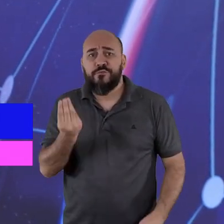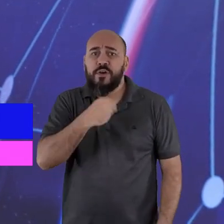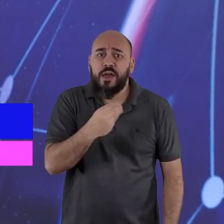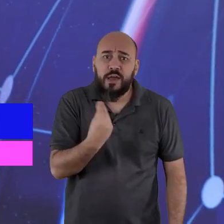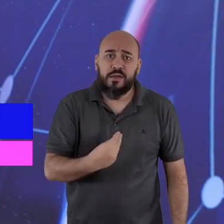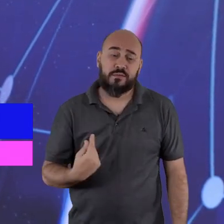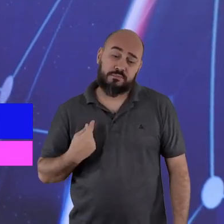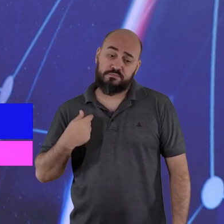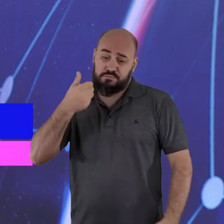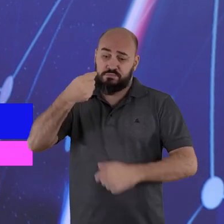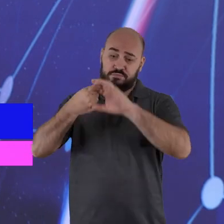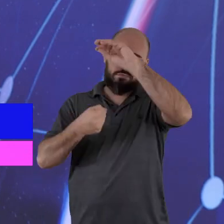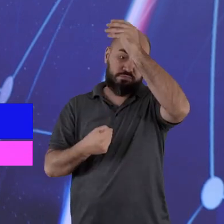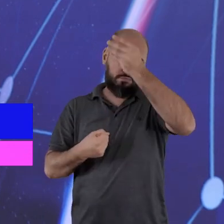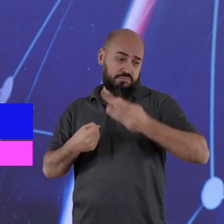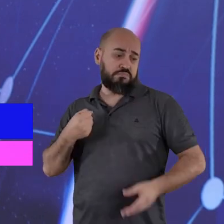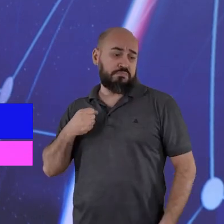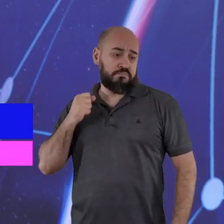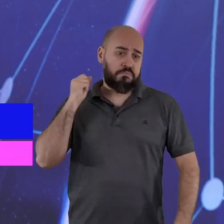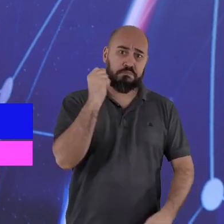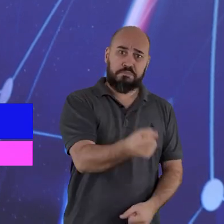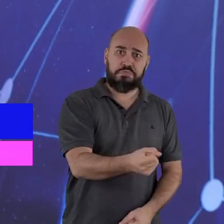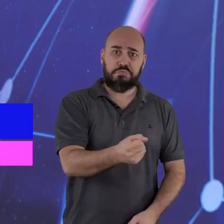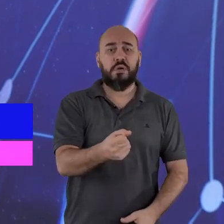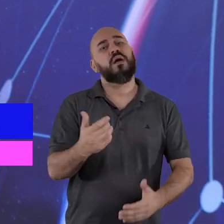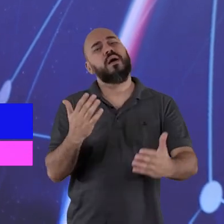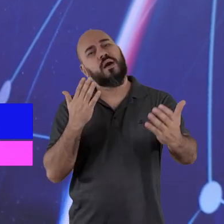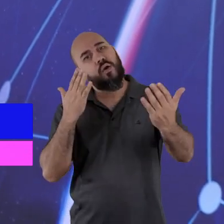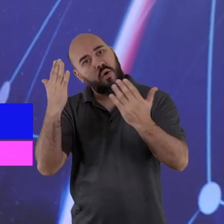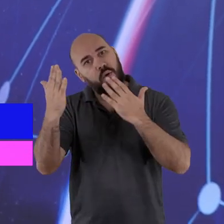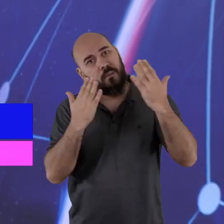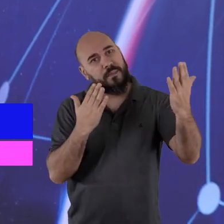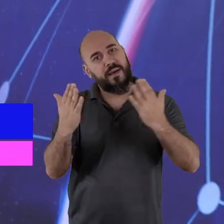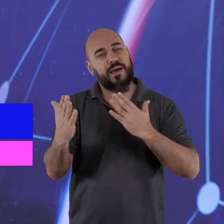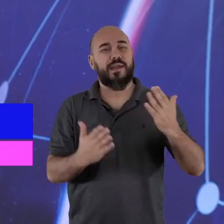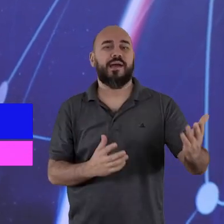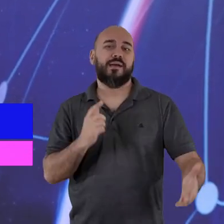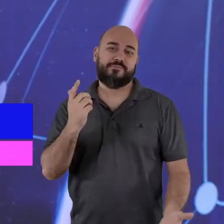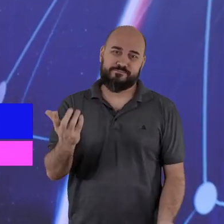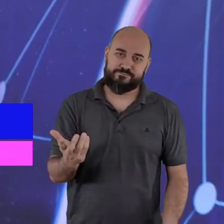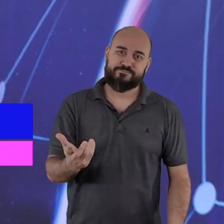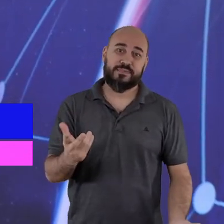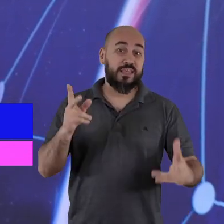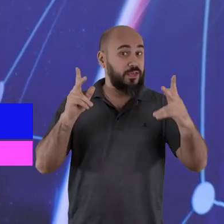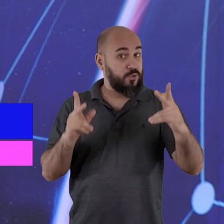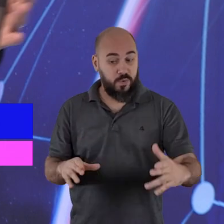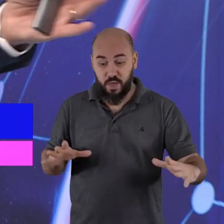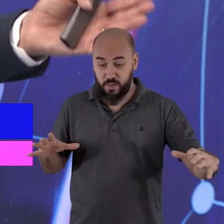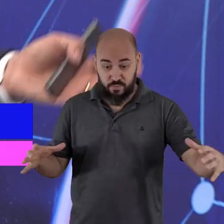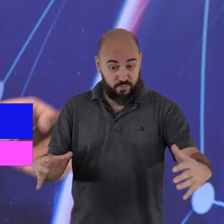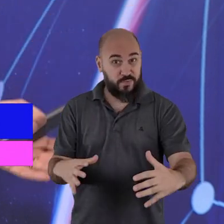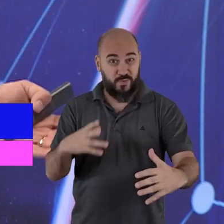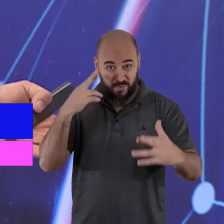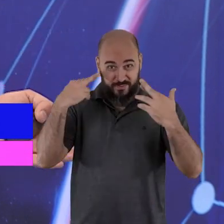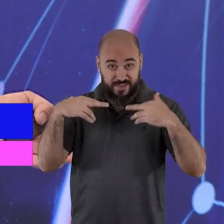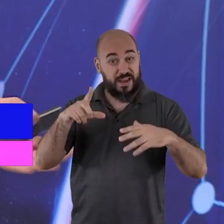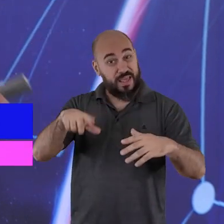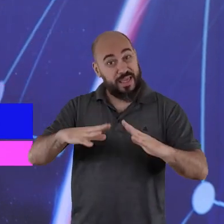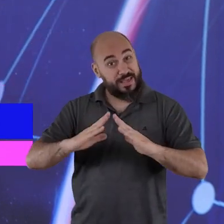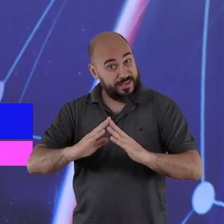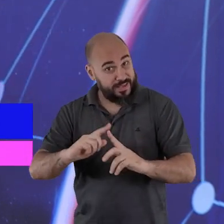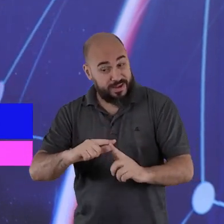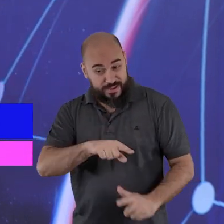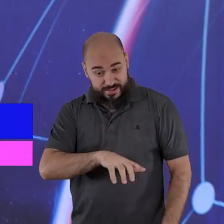Dentro desta analogia, Paulo está dizendo que o mesmo se dá com a igreja. Jesus é o nosso bom